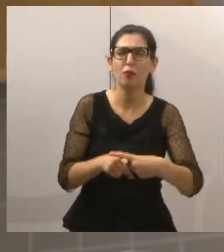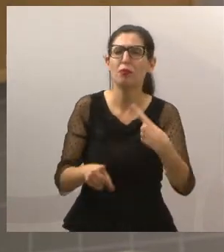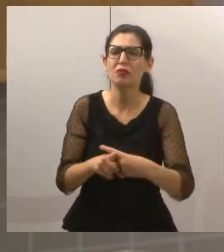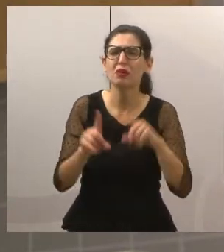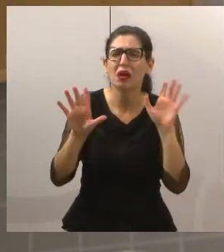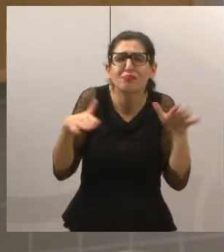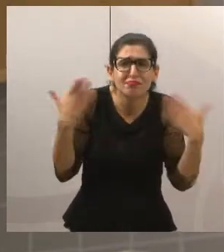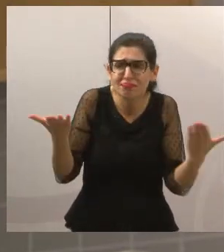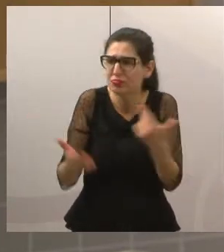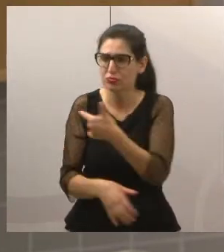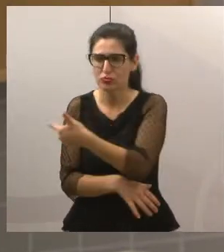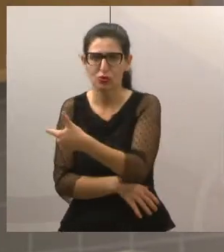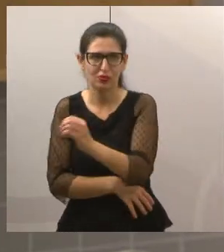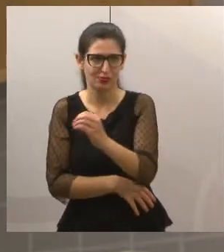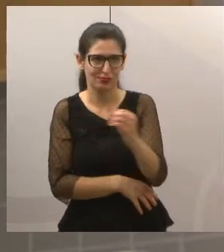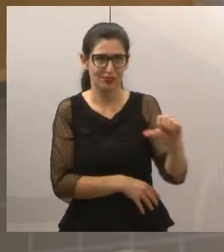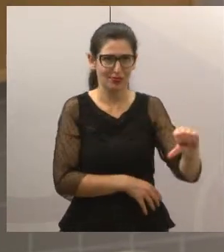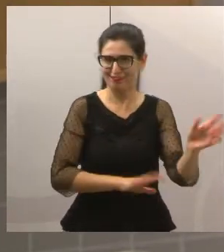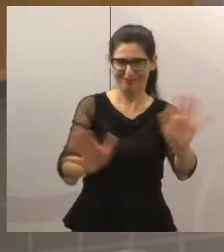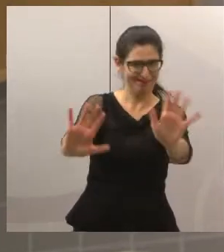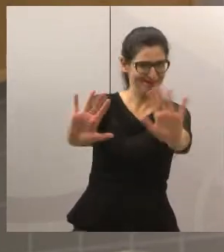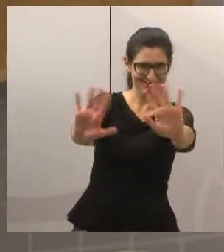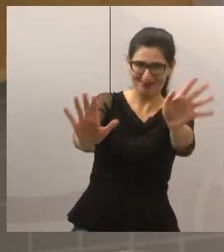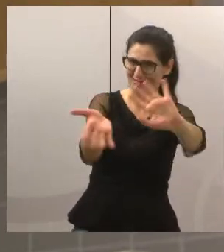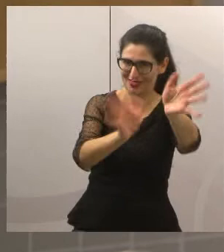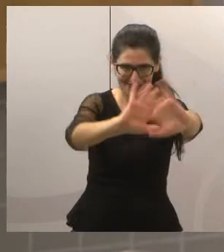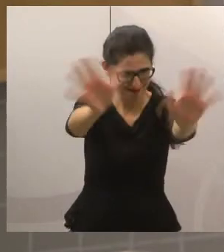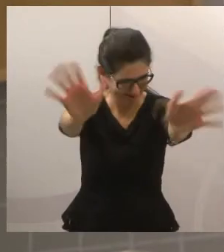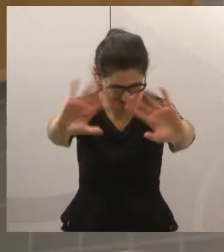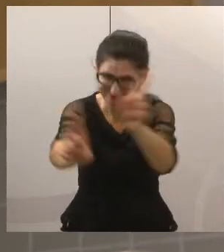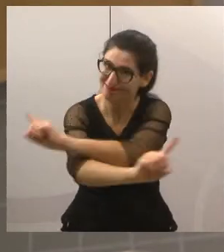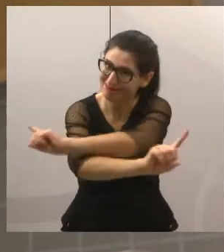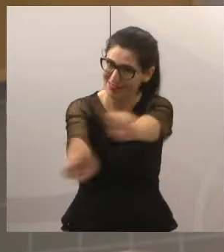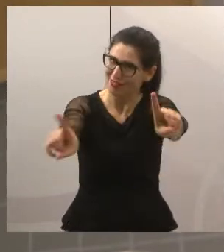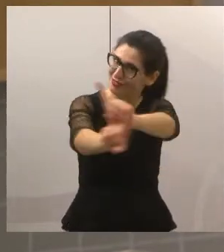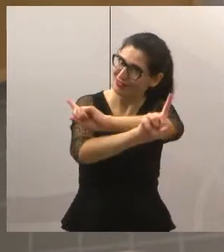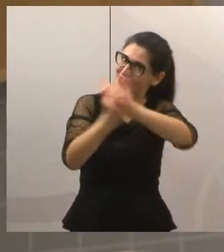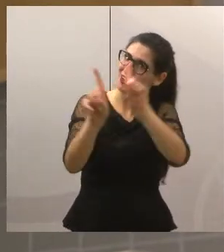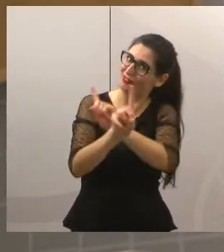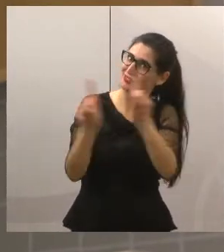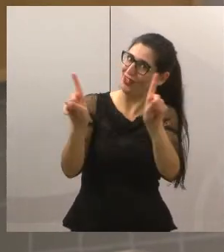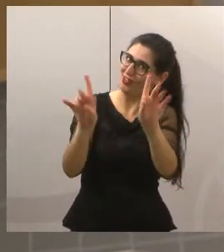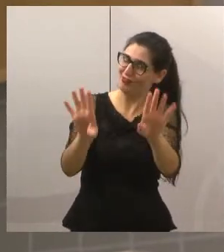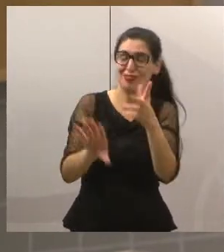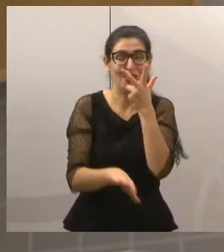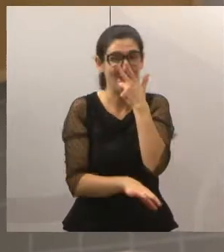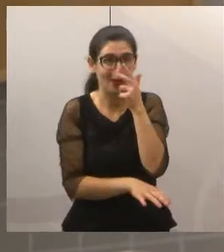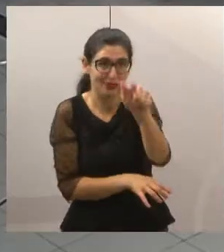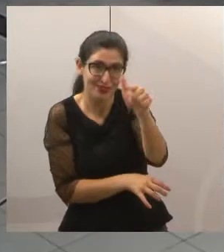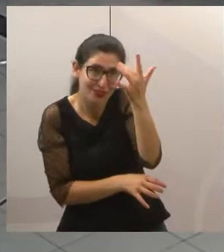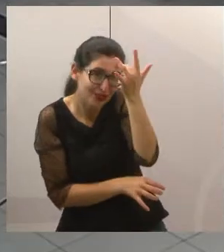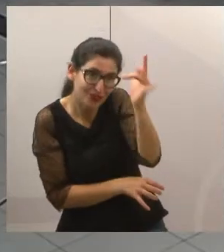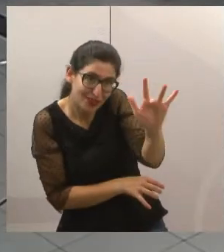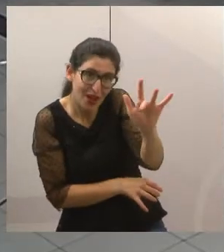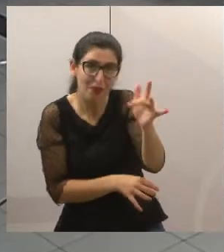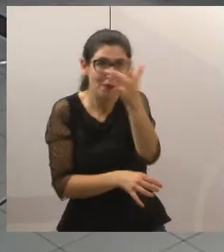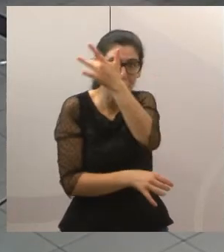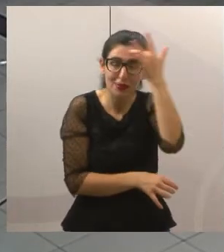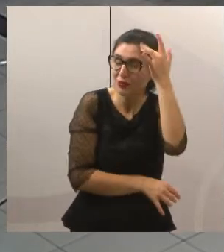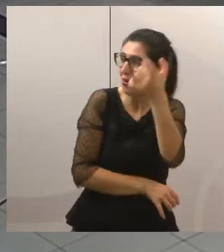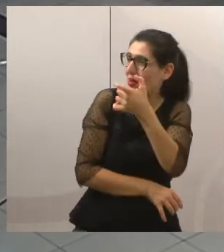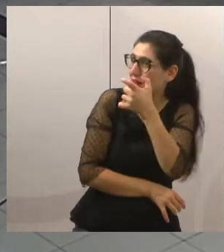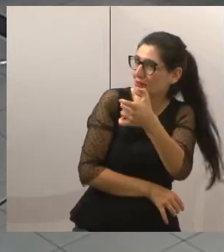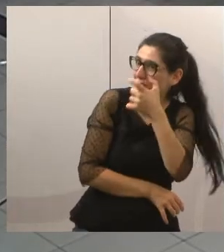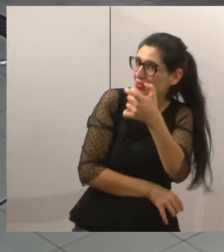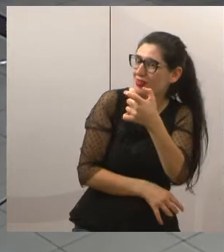2009... Eu acho que o senhor está enganado, o valor da ponte não. O que tinha... o projeto. Então vamos explicar para as pessoas que nos assistem, porque senão o senhor devolve